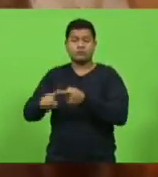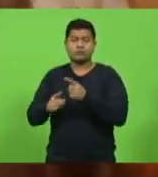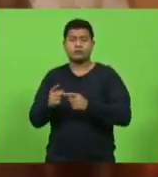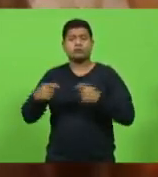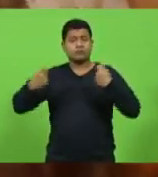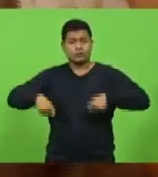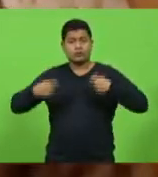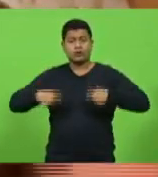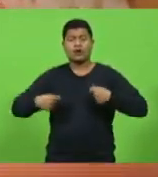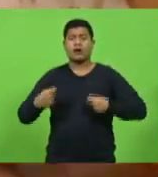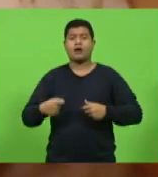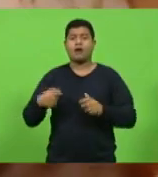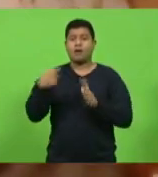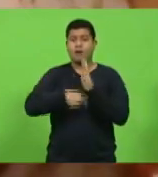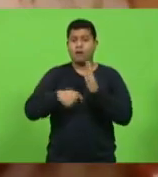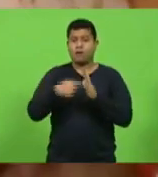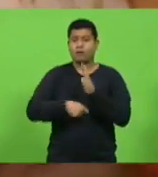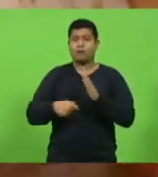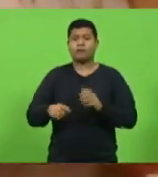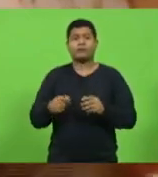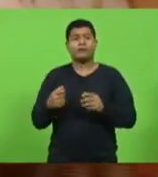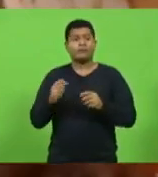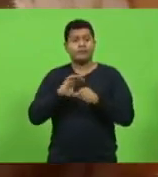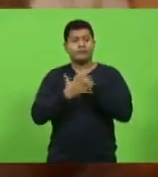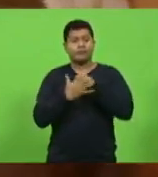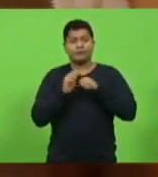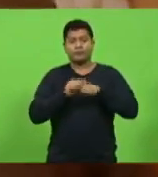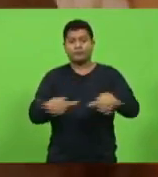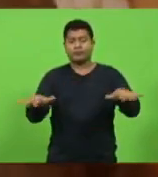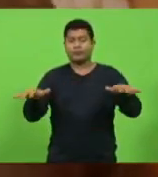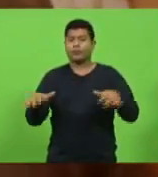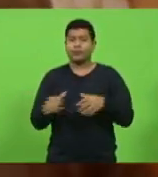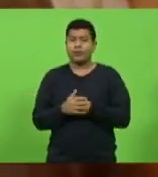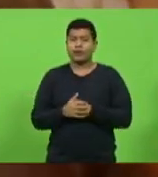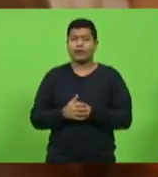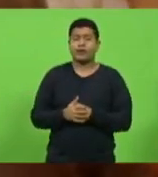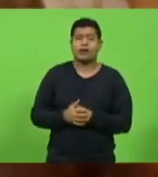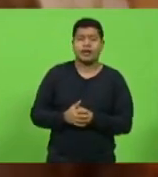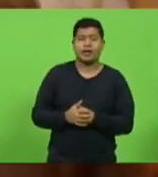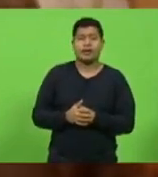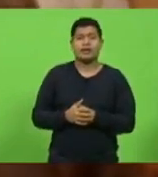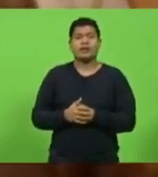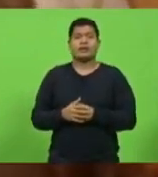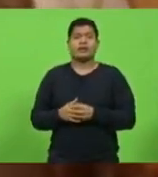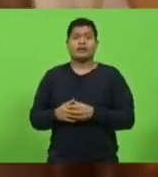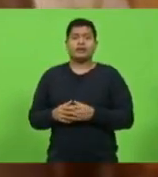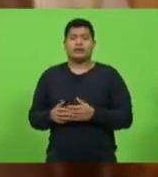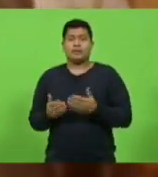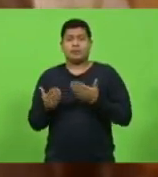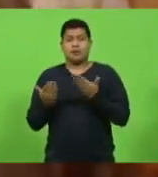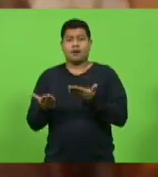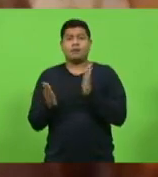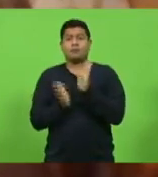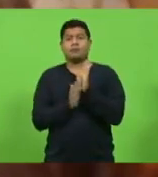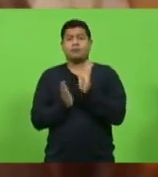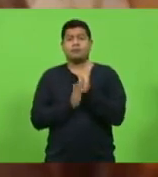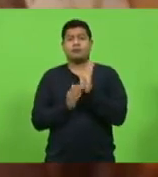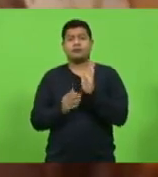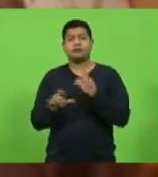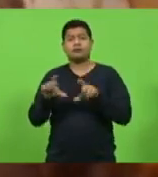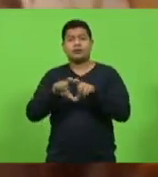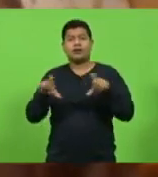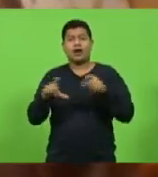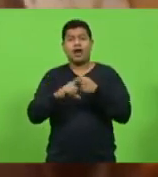combate à pandemia, sim, com pagamento antecipado. Ocorre que no próprio projeto de lei, no artigo